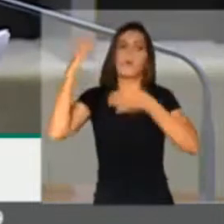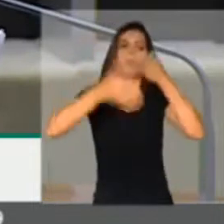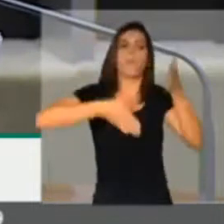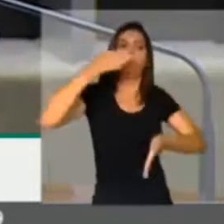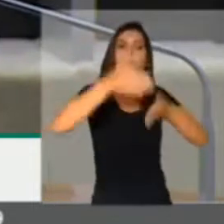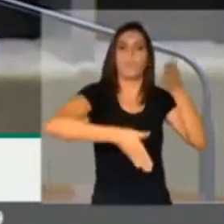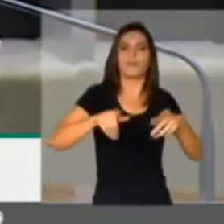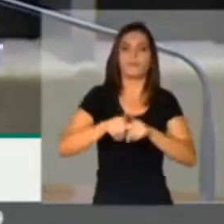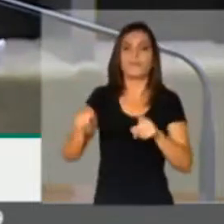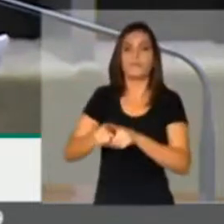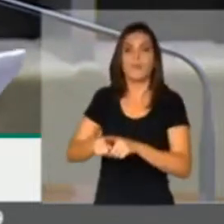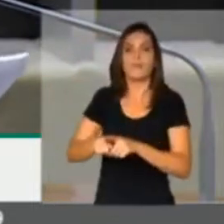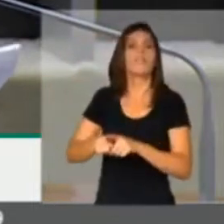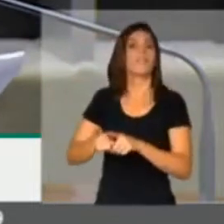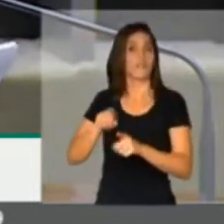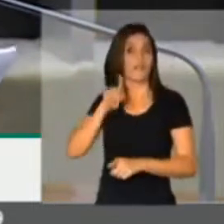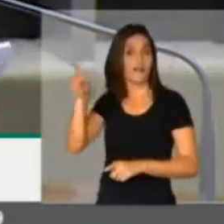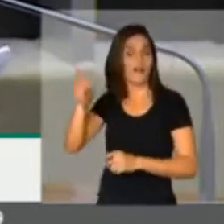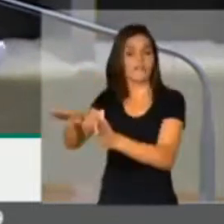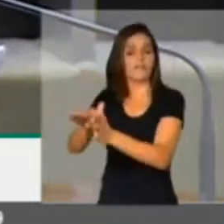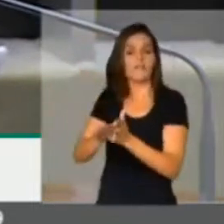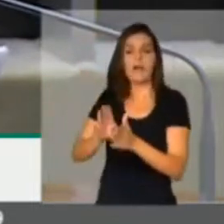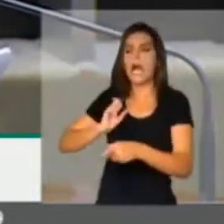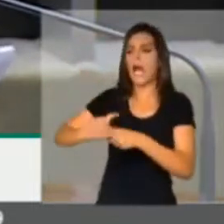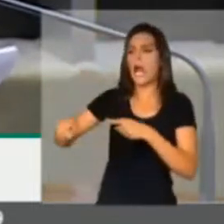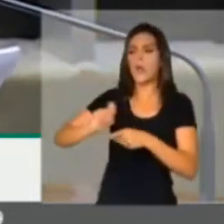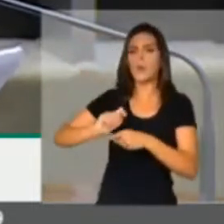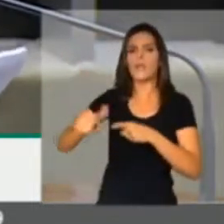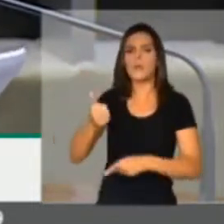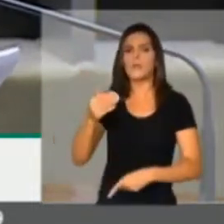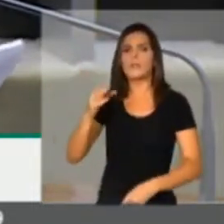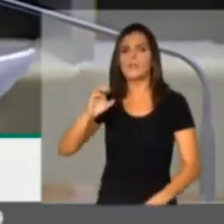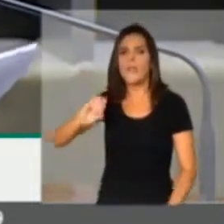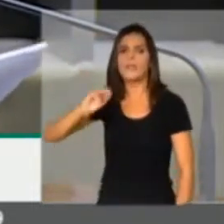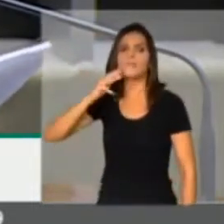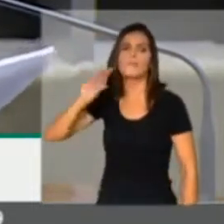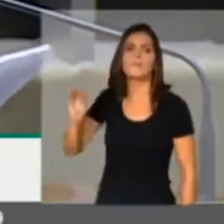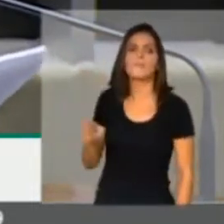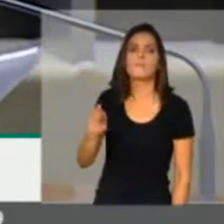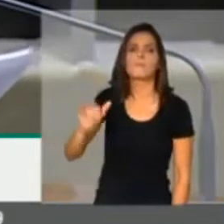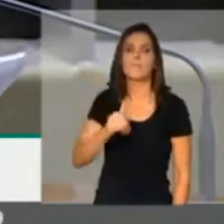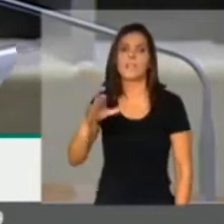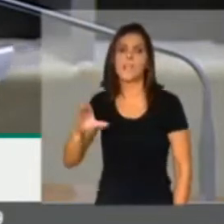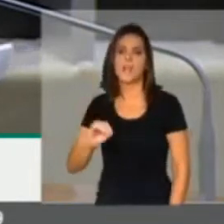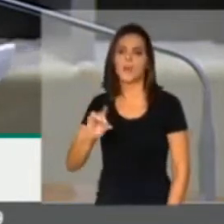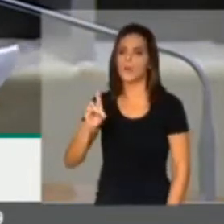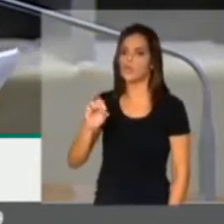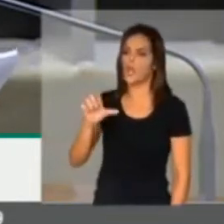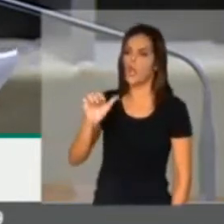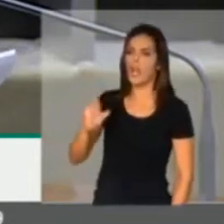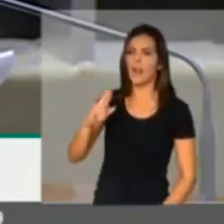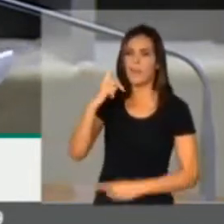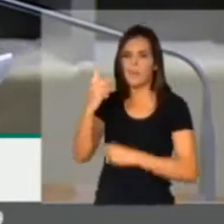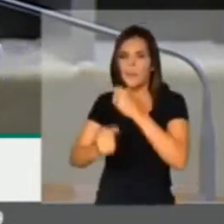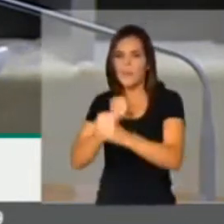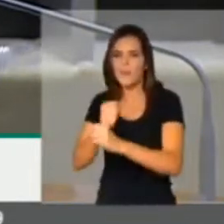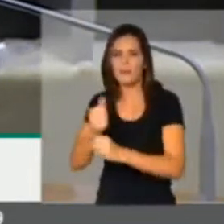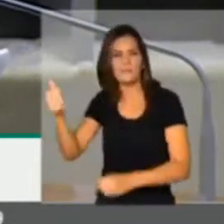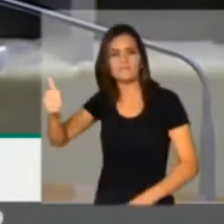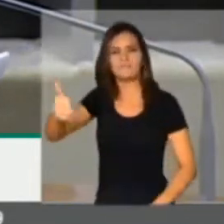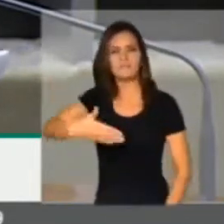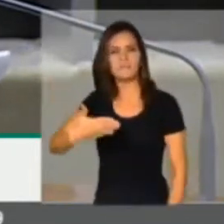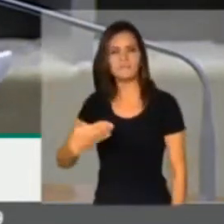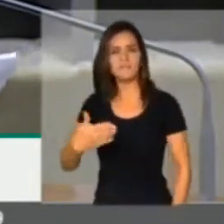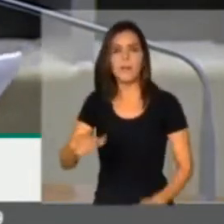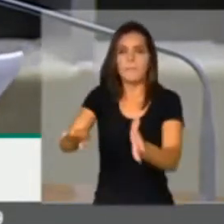nenhuma contraprestação, um aluguel de 10 milhões de dólares por ano. 10 milhões de dólares é troco para os americanos. A